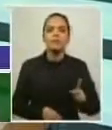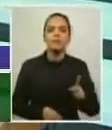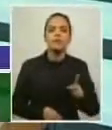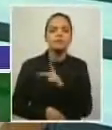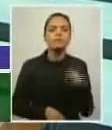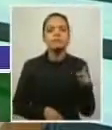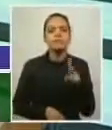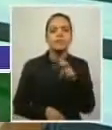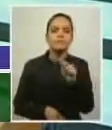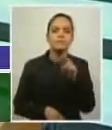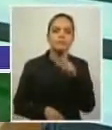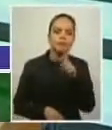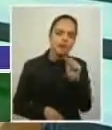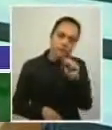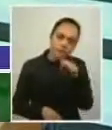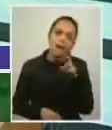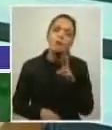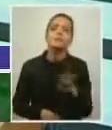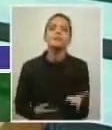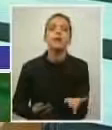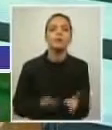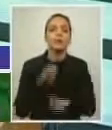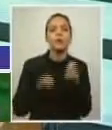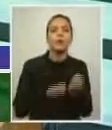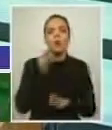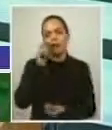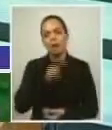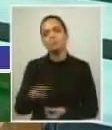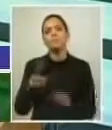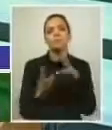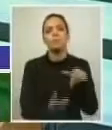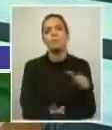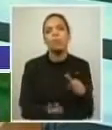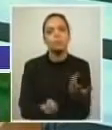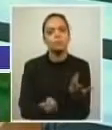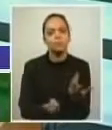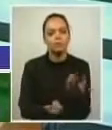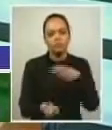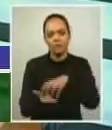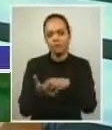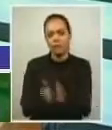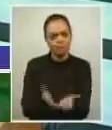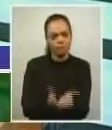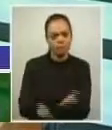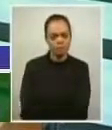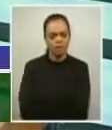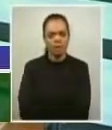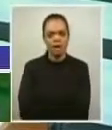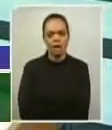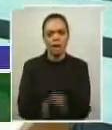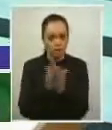e na imaginação no Imaginário na forma de ver o mundo das classes populares e muitas vezes a